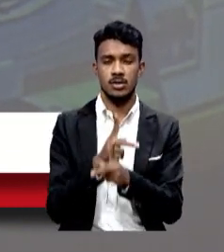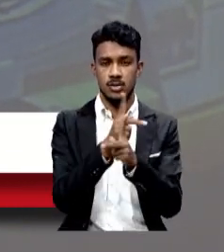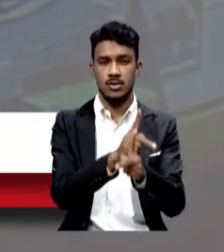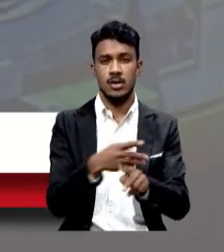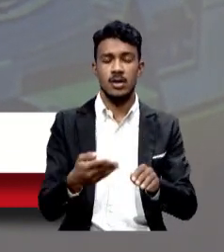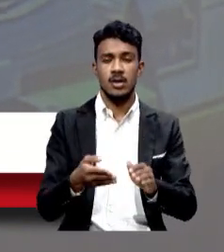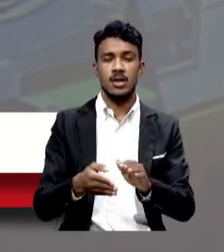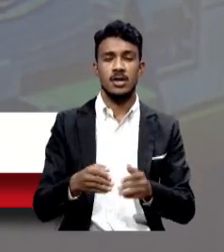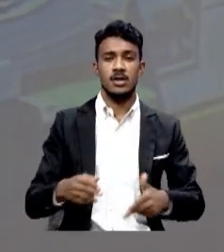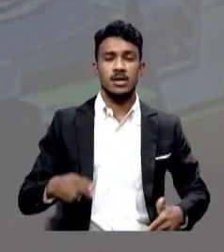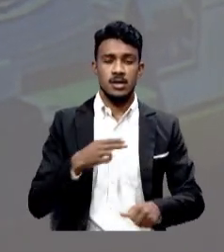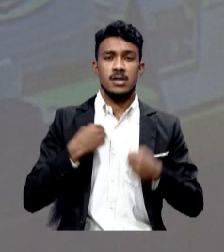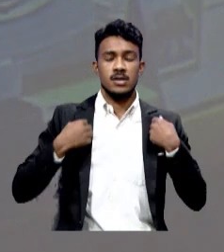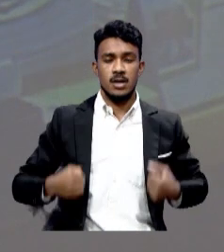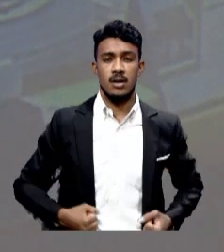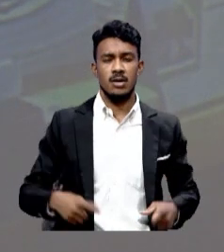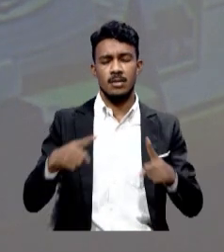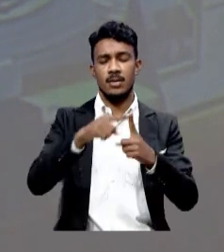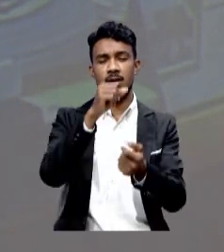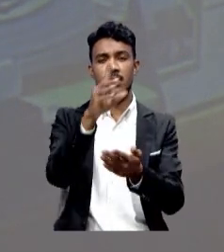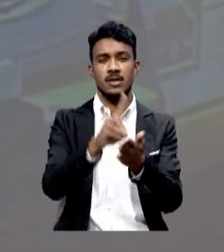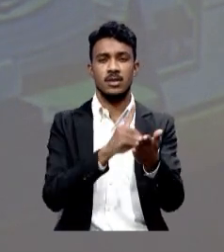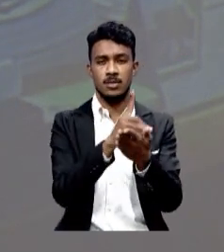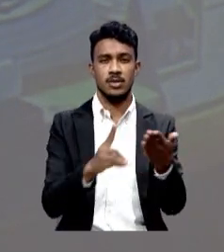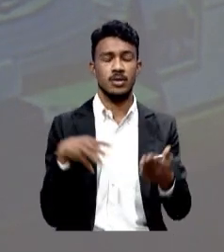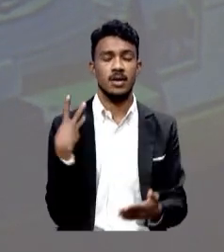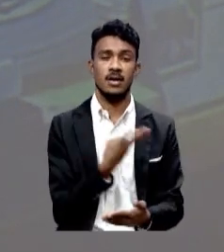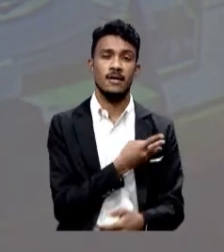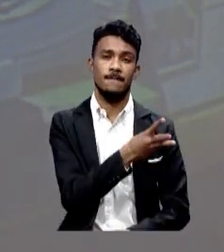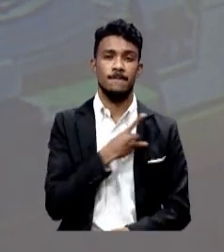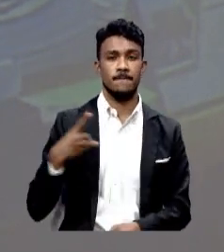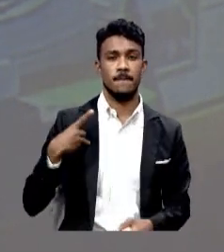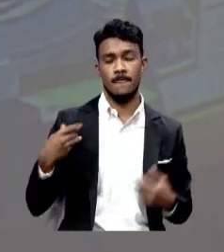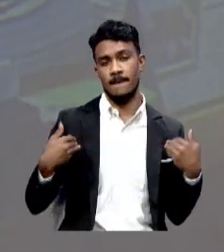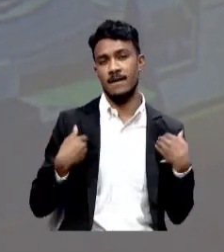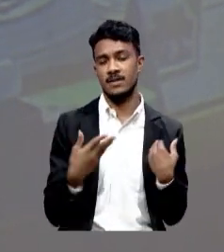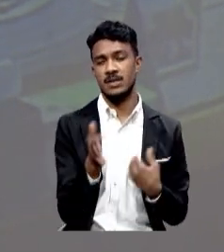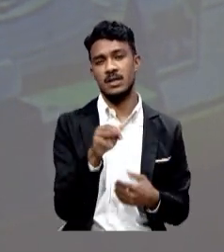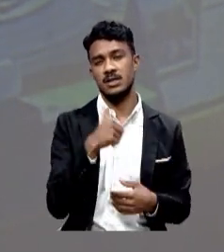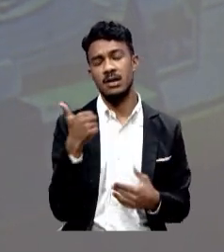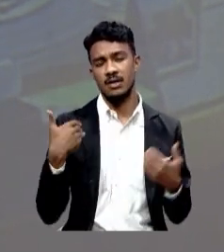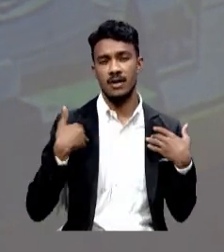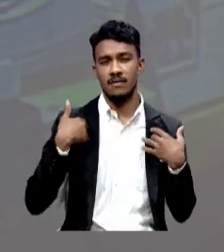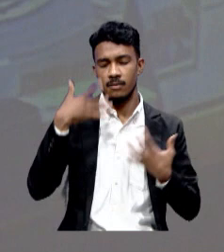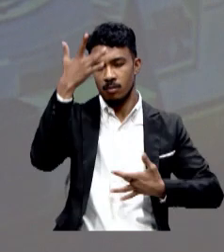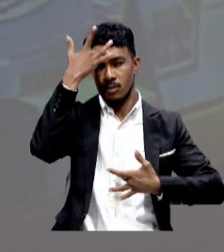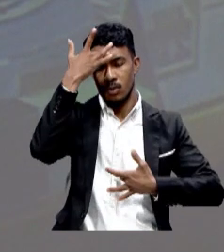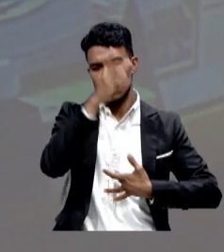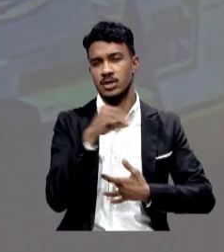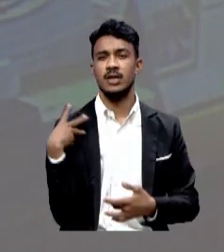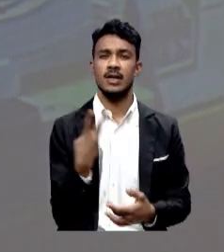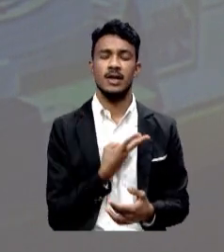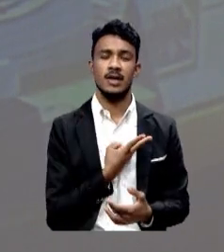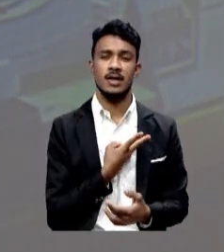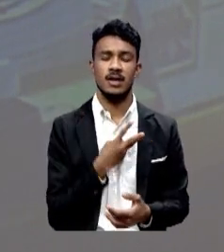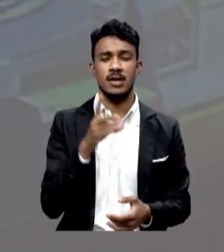discriminação. Bai ita deputado siran beke iha regalias valo se kare ke moras valo tratamento liur ita 65 pessoas